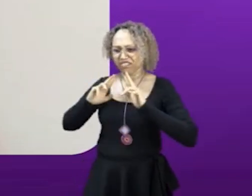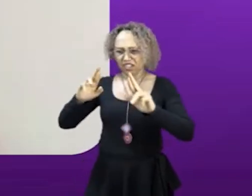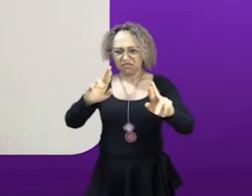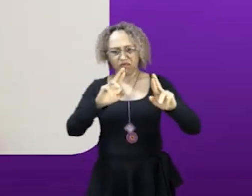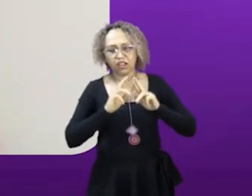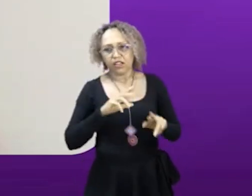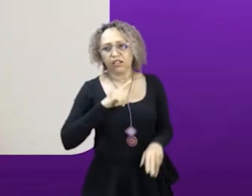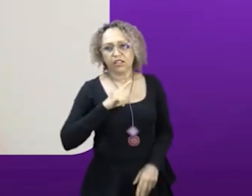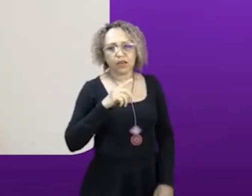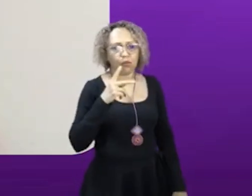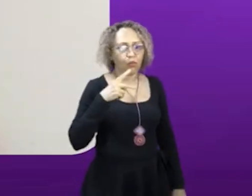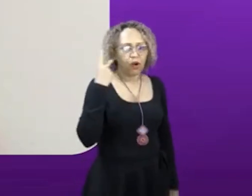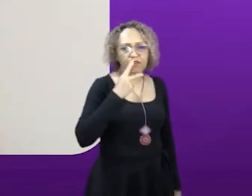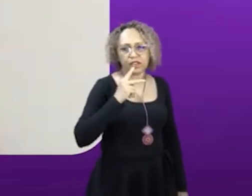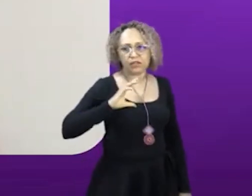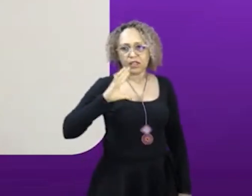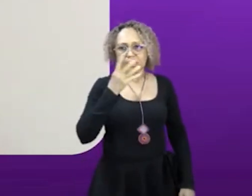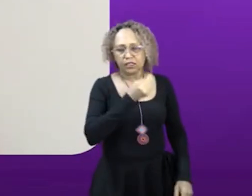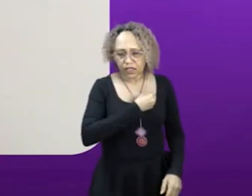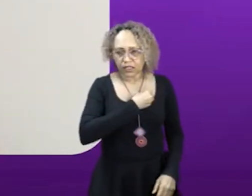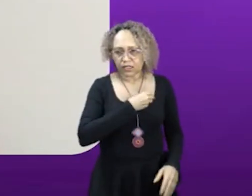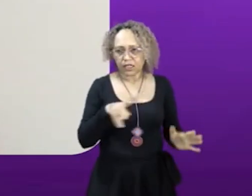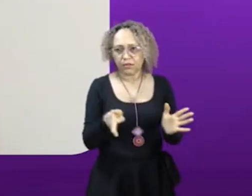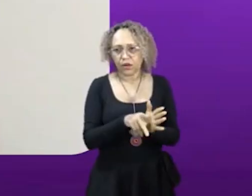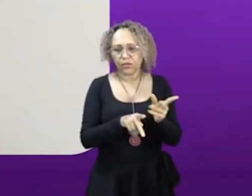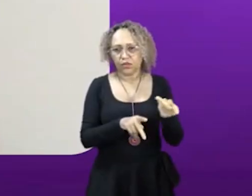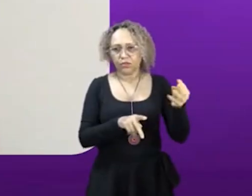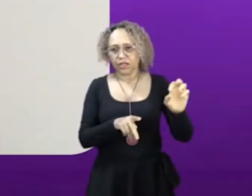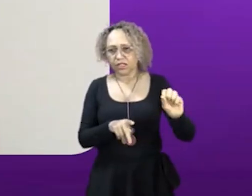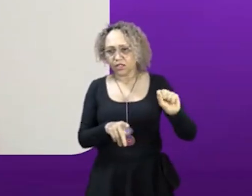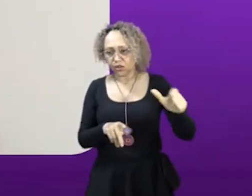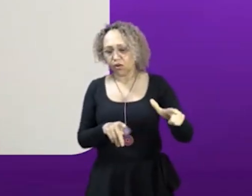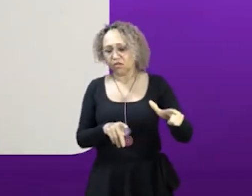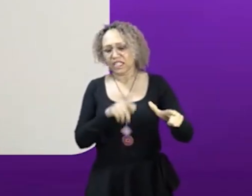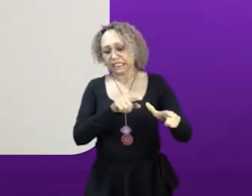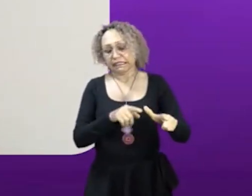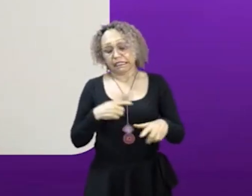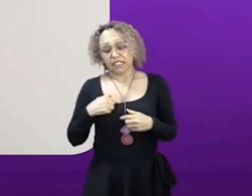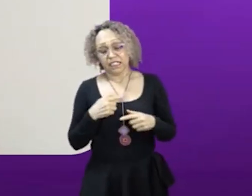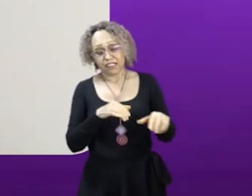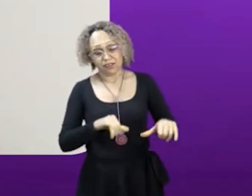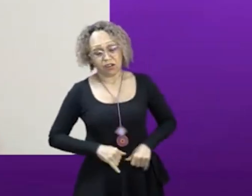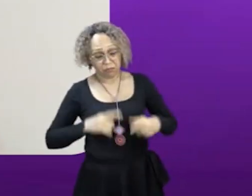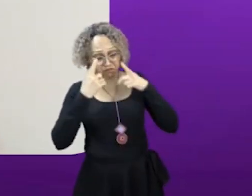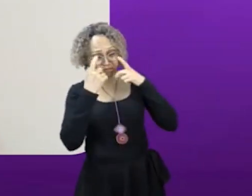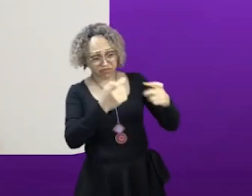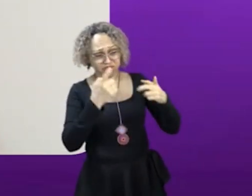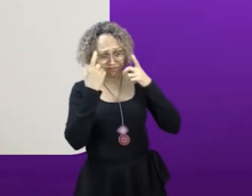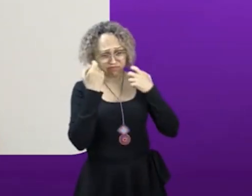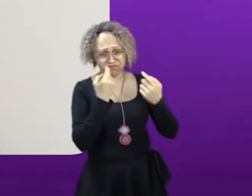vereadora trans, uma colega do PSOL, que passa por situações de violência frequente. Eu e outras vereadoras também